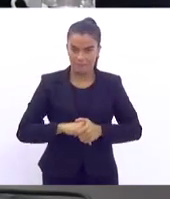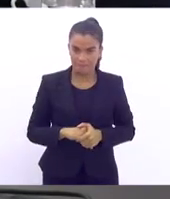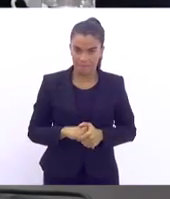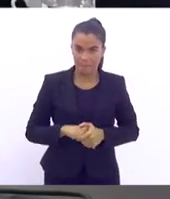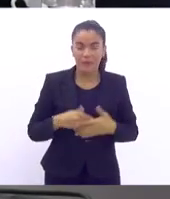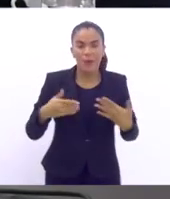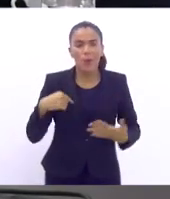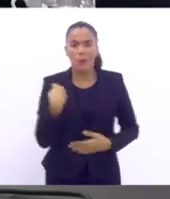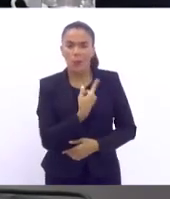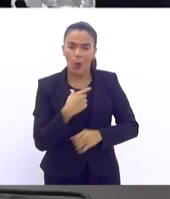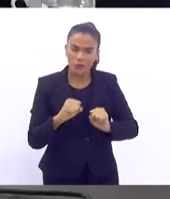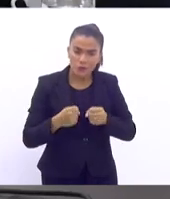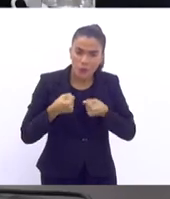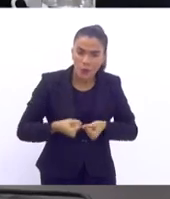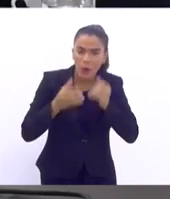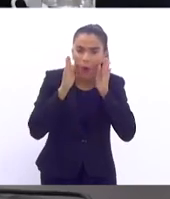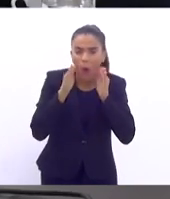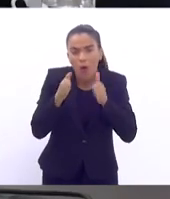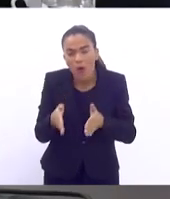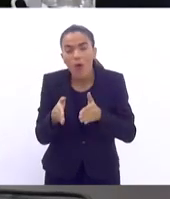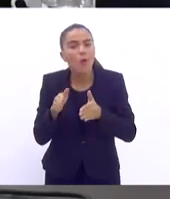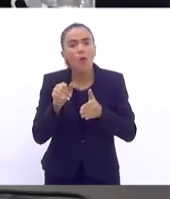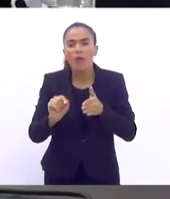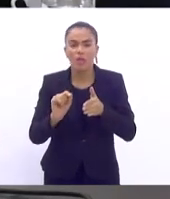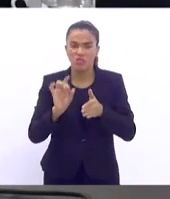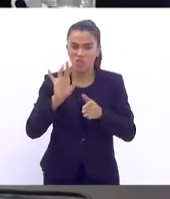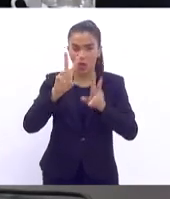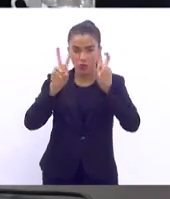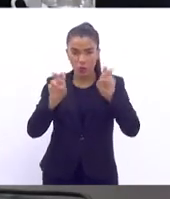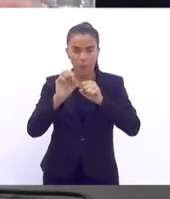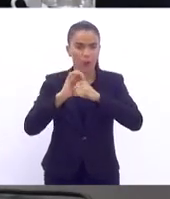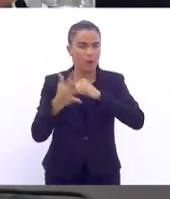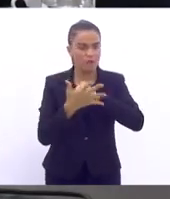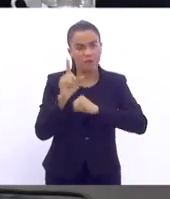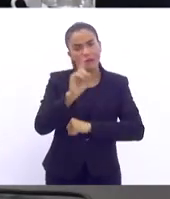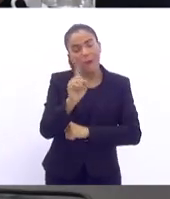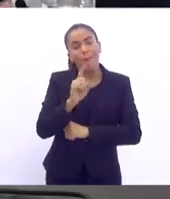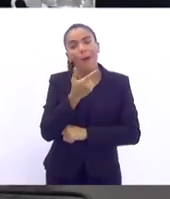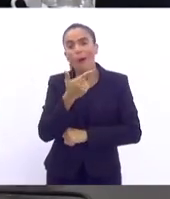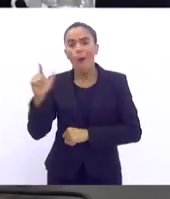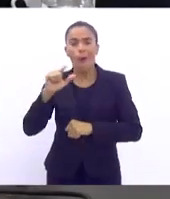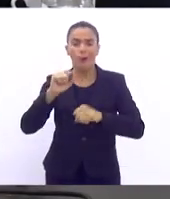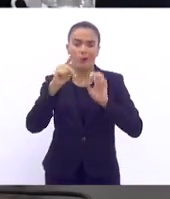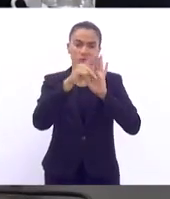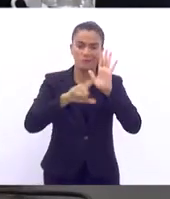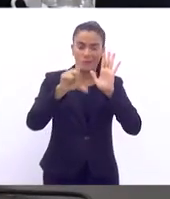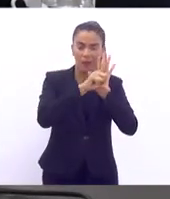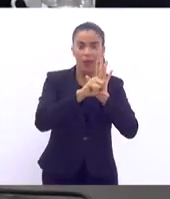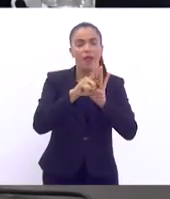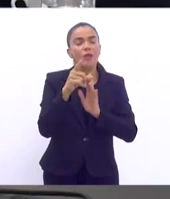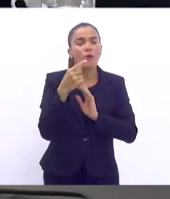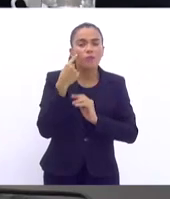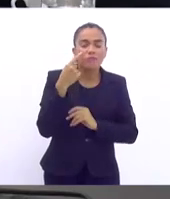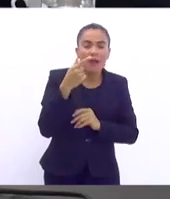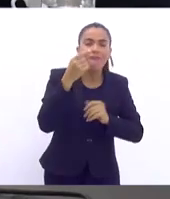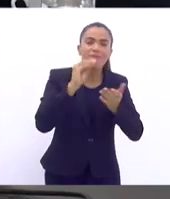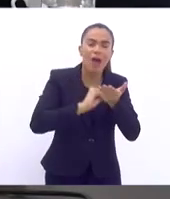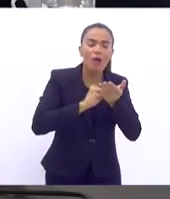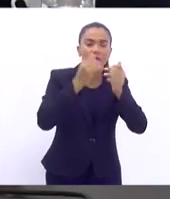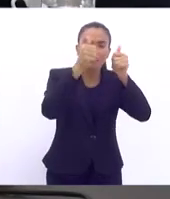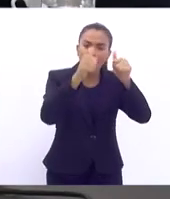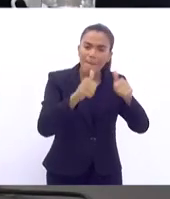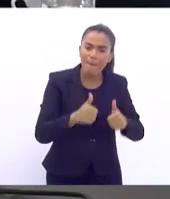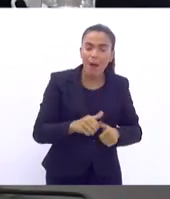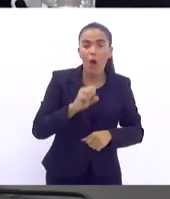o que a gente faça um esforço concentrado de não só esses da covid mas como outros projetos que estão com vista aberta que a gente possa ou